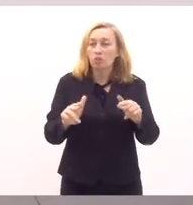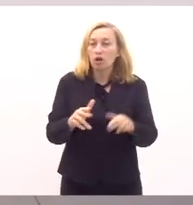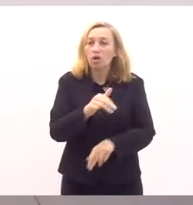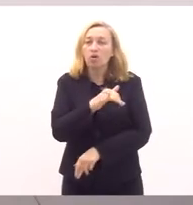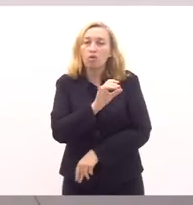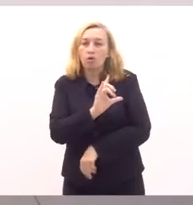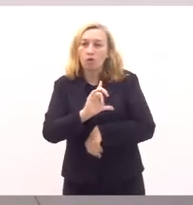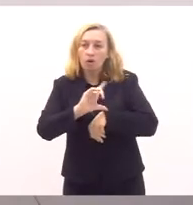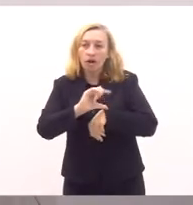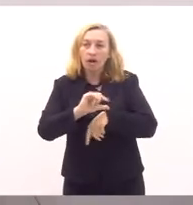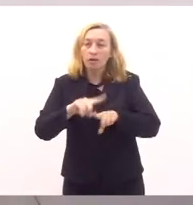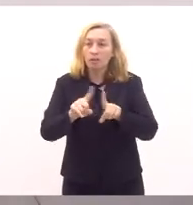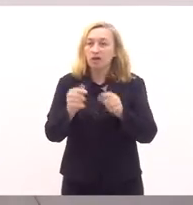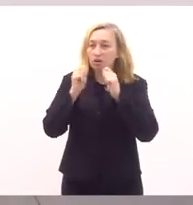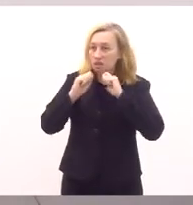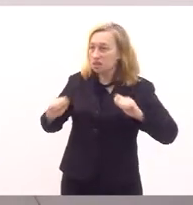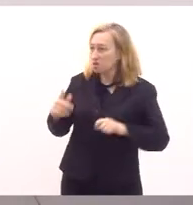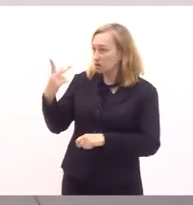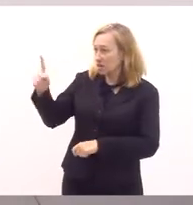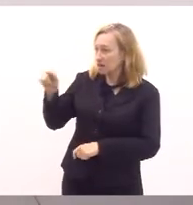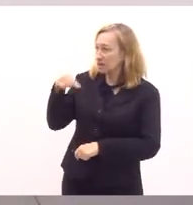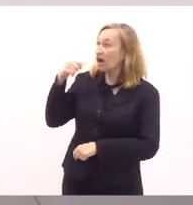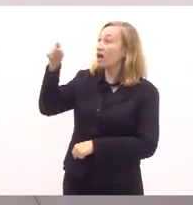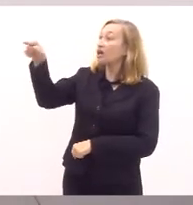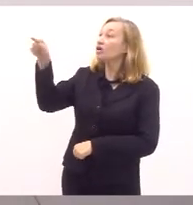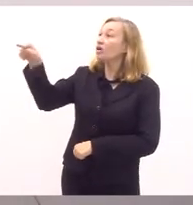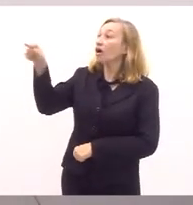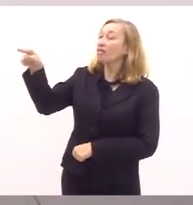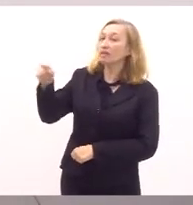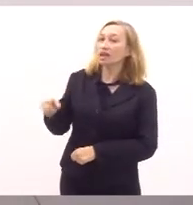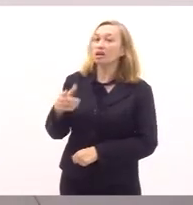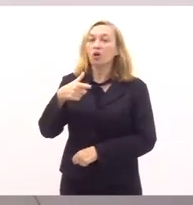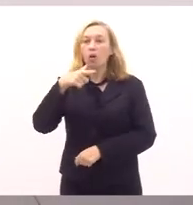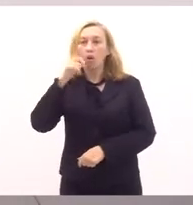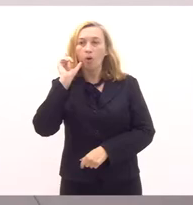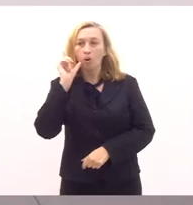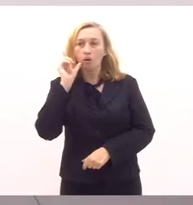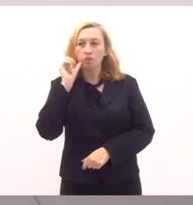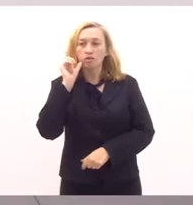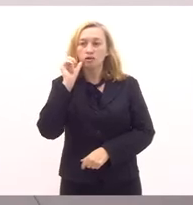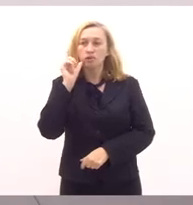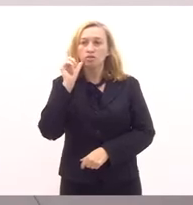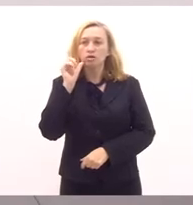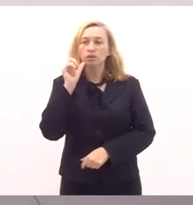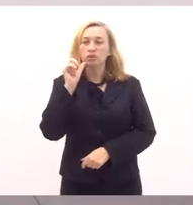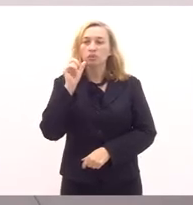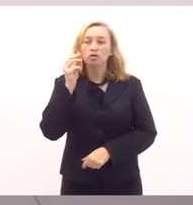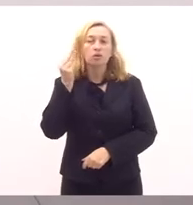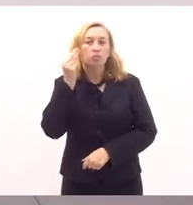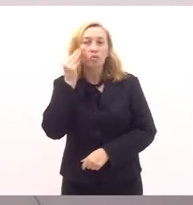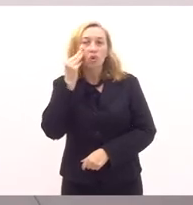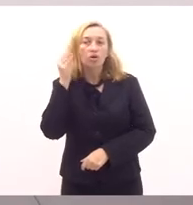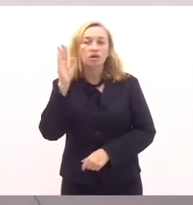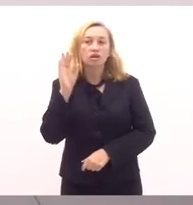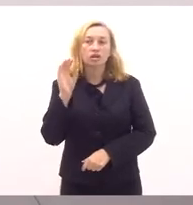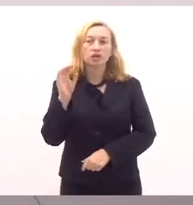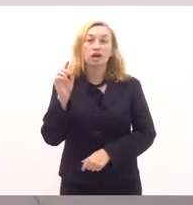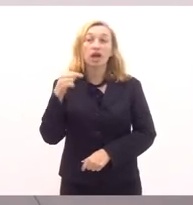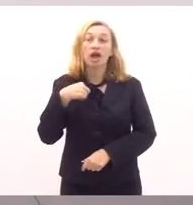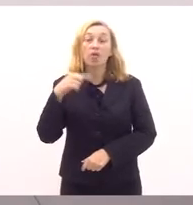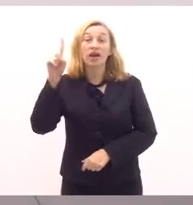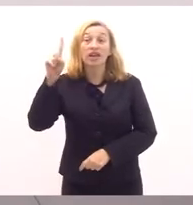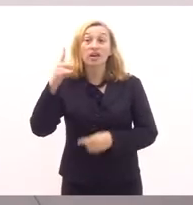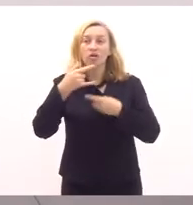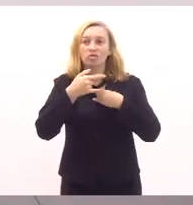o Márcio, está aqui, está ali atrás. Ontem, inclusive... Mônica, eu estou... Oi, Rejane. Eu estou aqui,